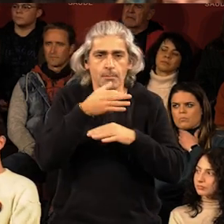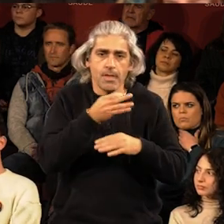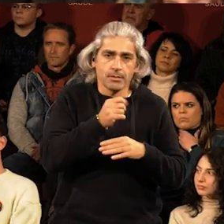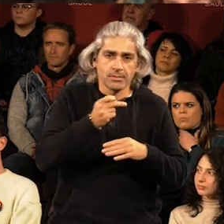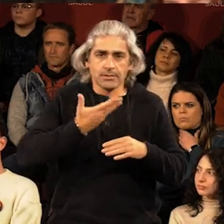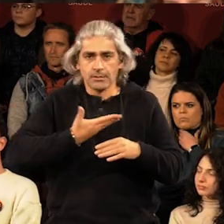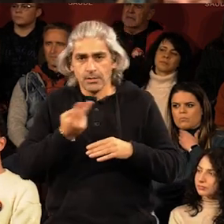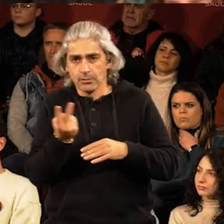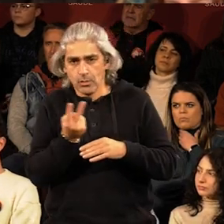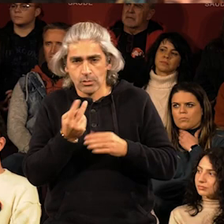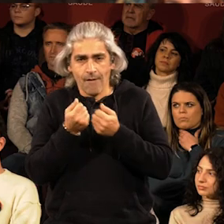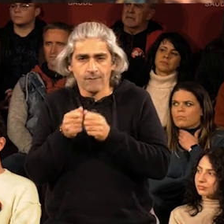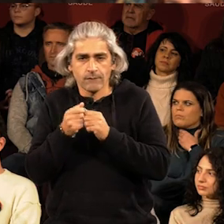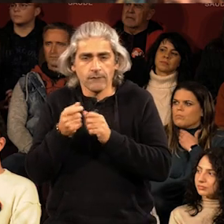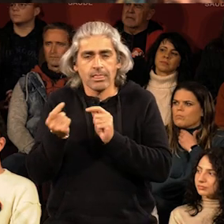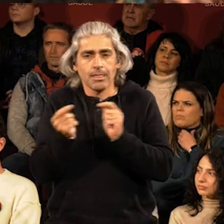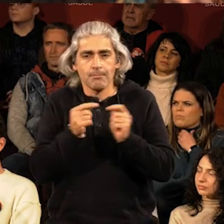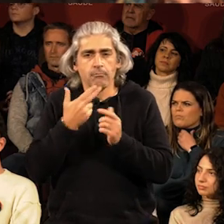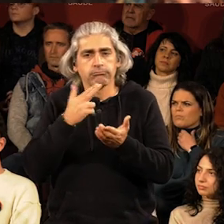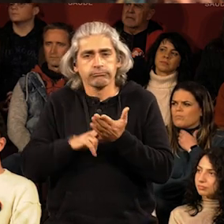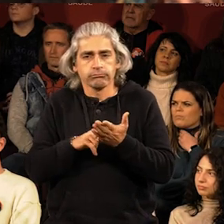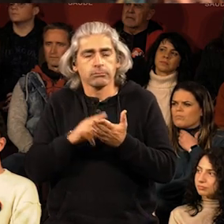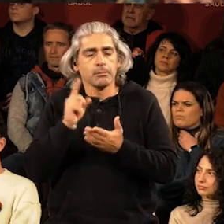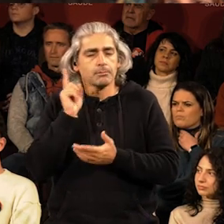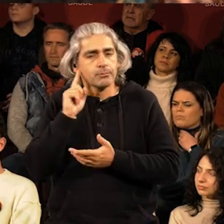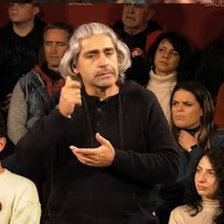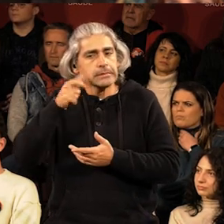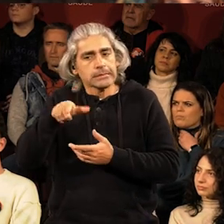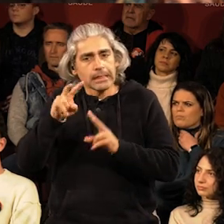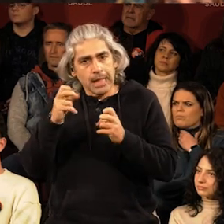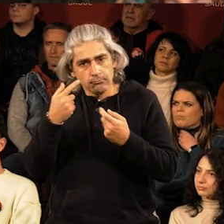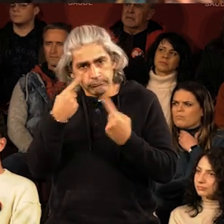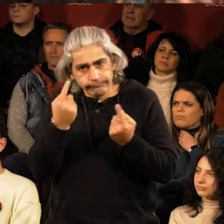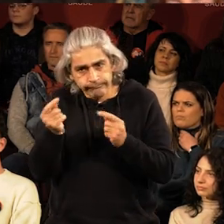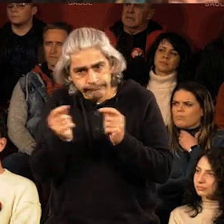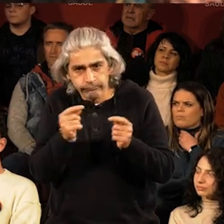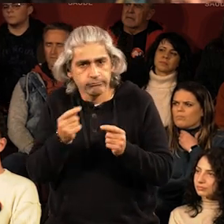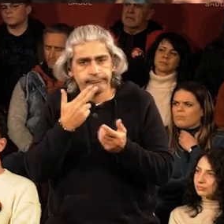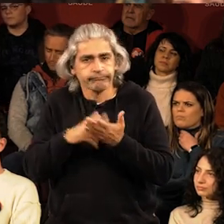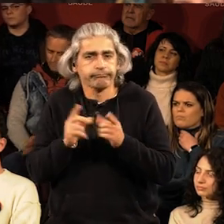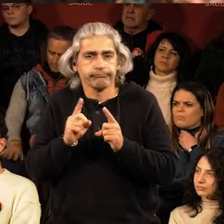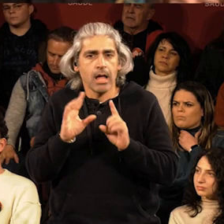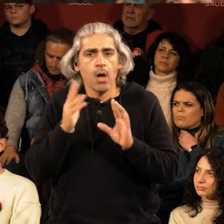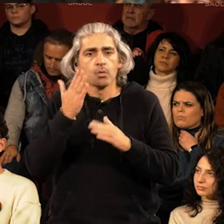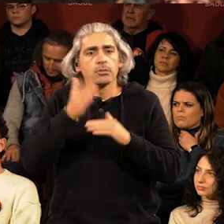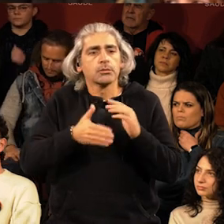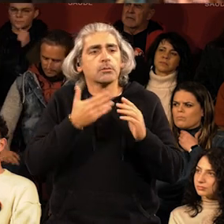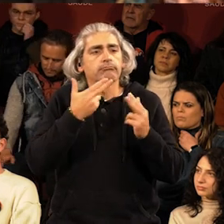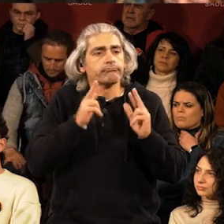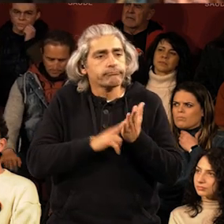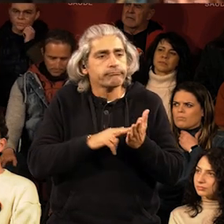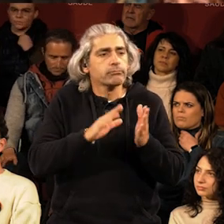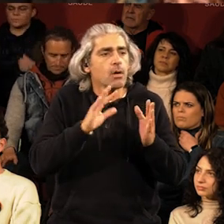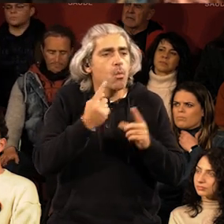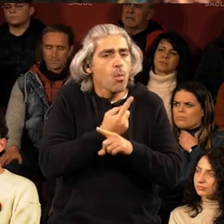PSD escondem os debates que verdadeiramente contam escondem aquilo que está mesmo a acontecer o